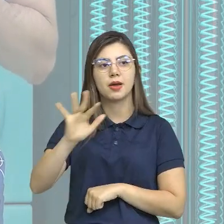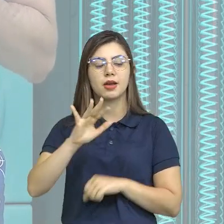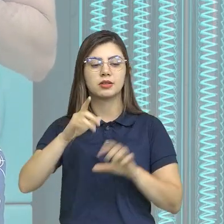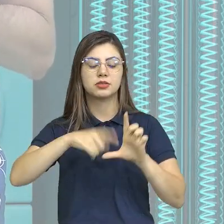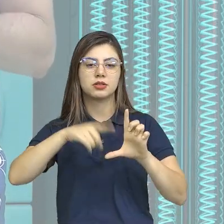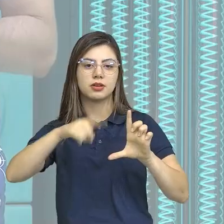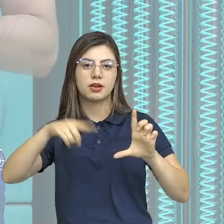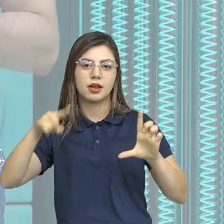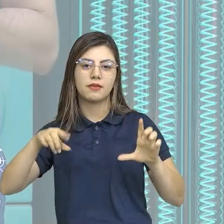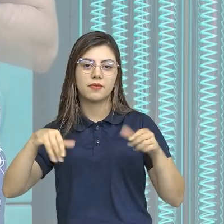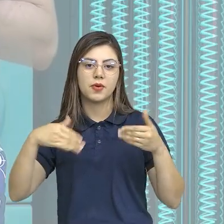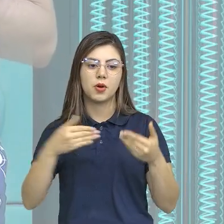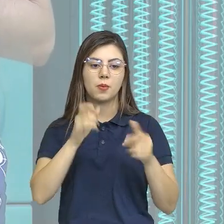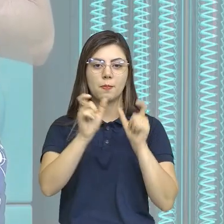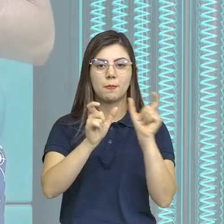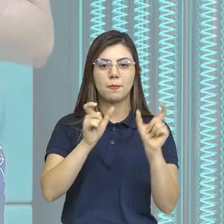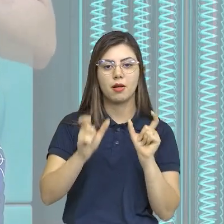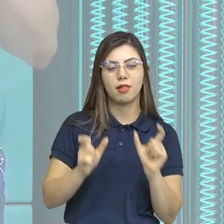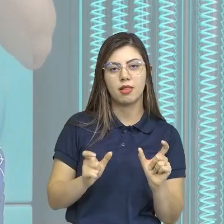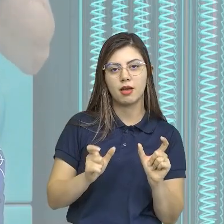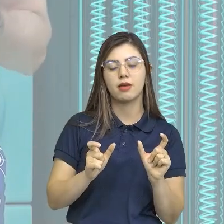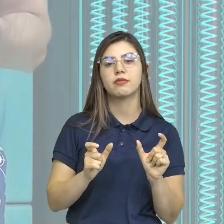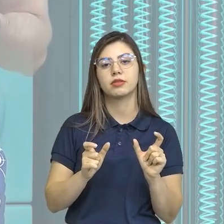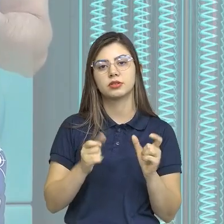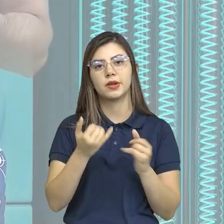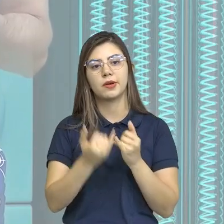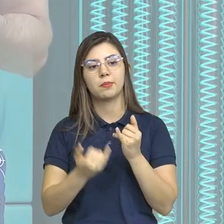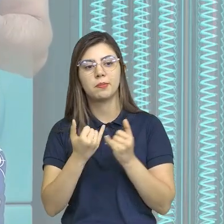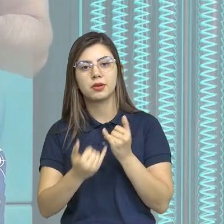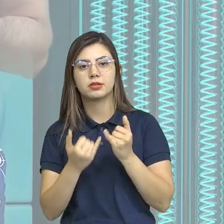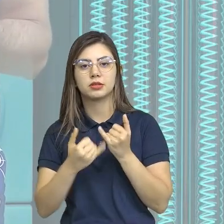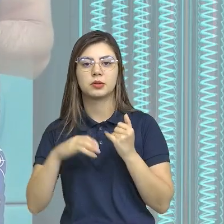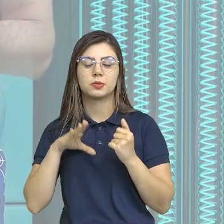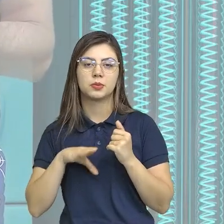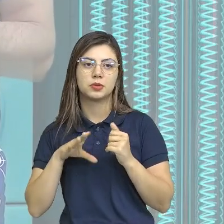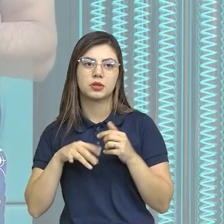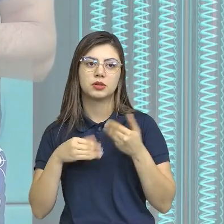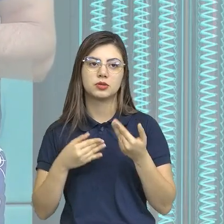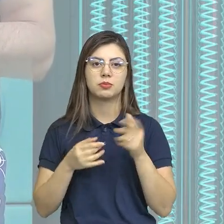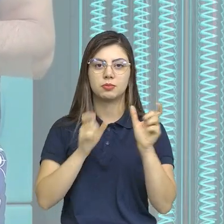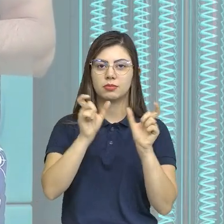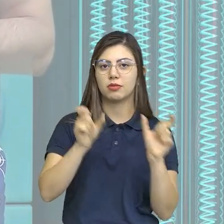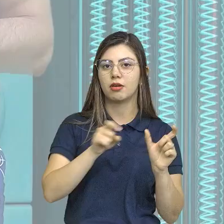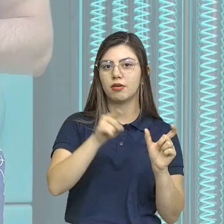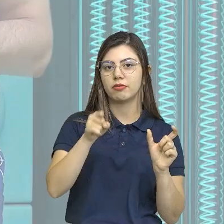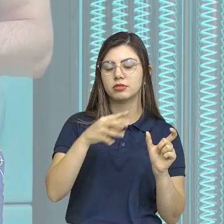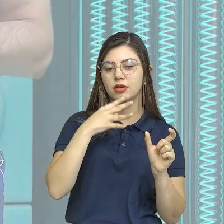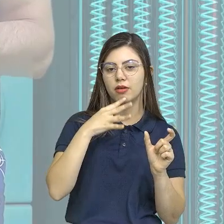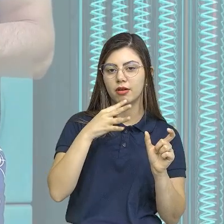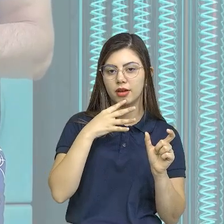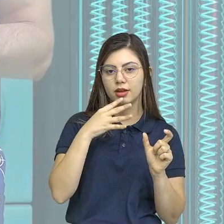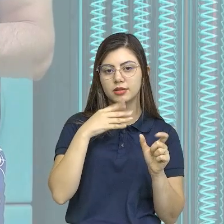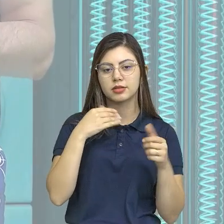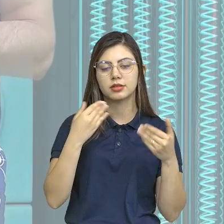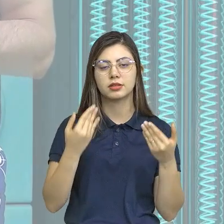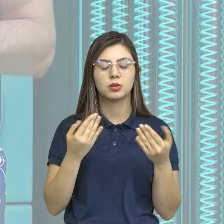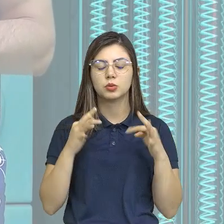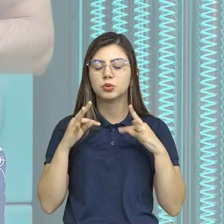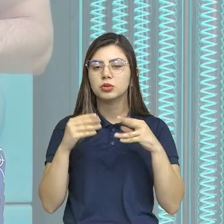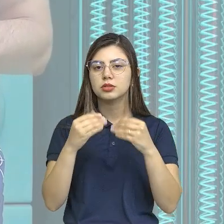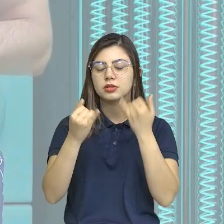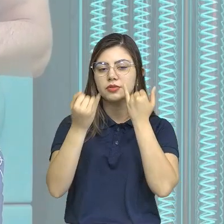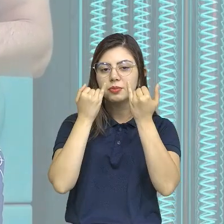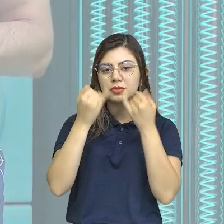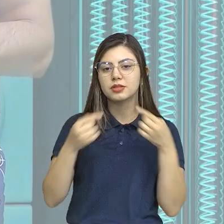por palavras em negrito, palavras sublinhadas, todas essas informações. Esses são indícios de que é uma leitura em que eu